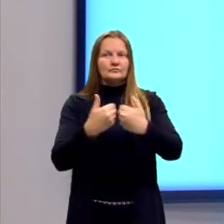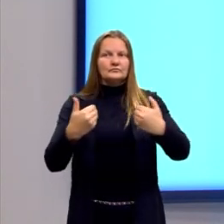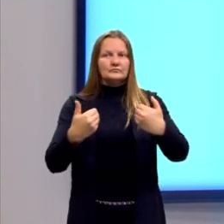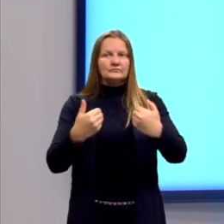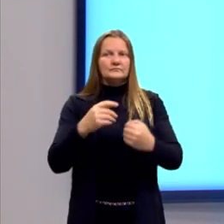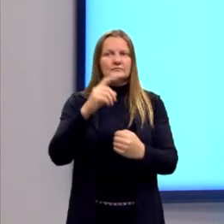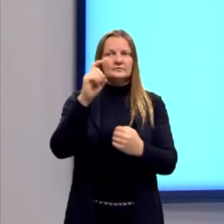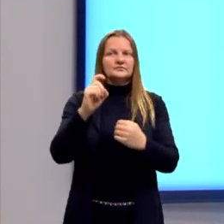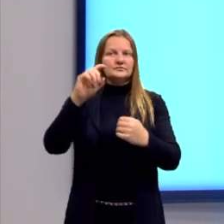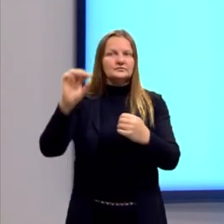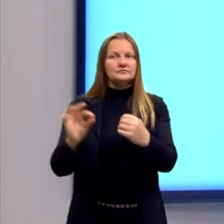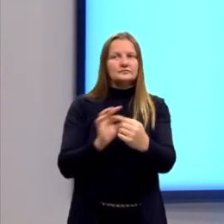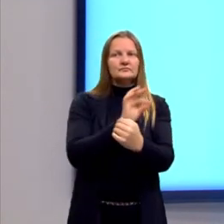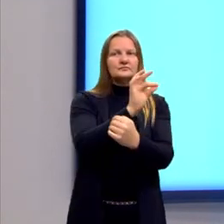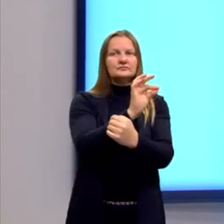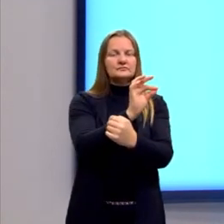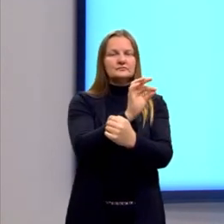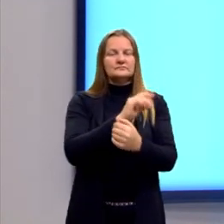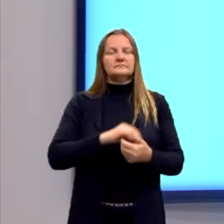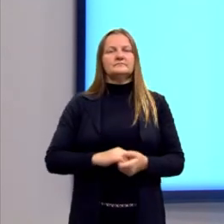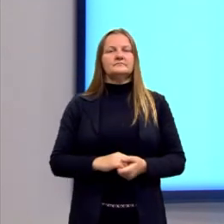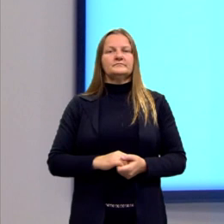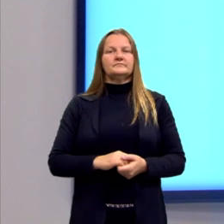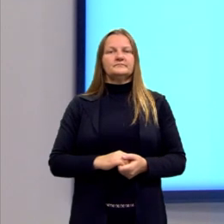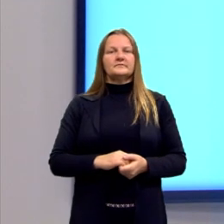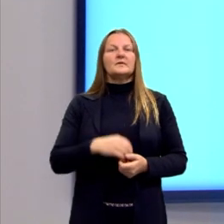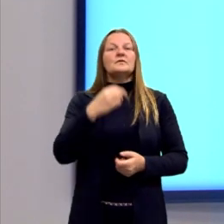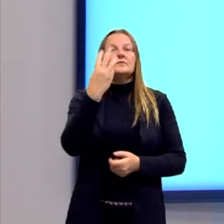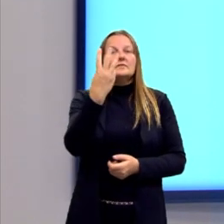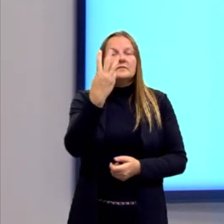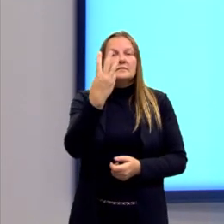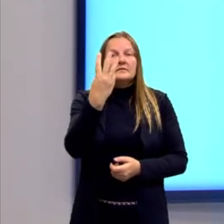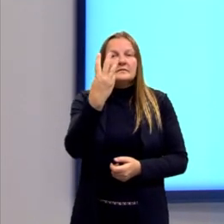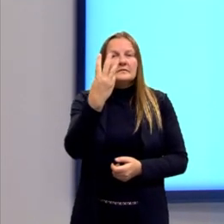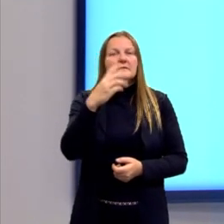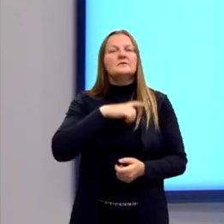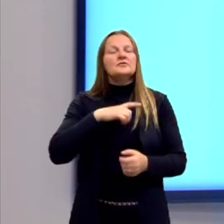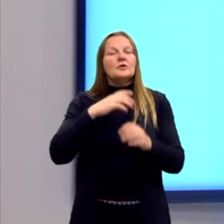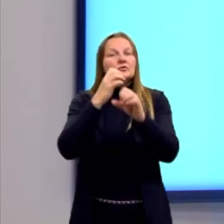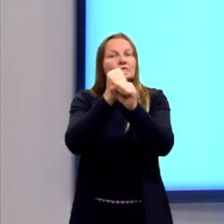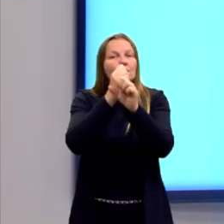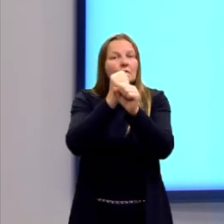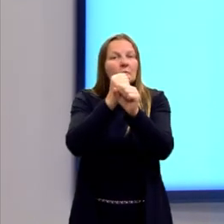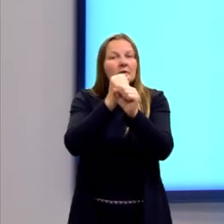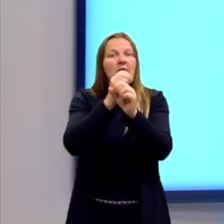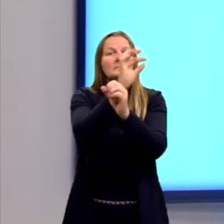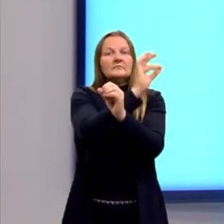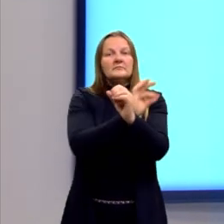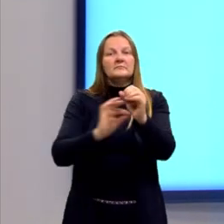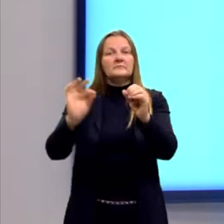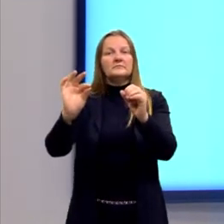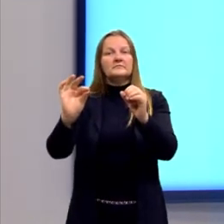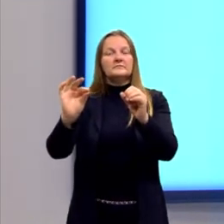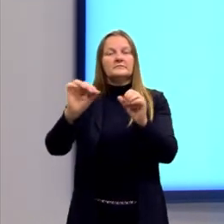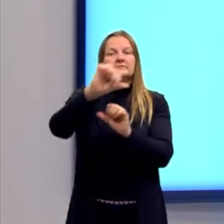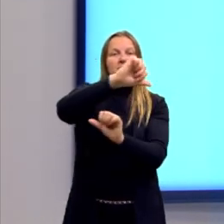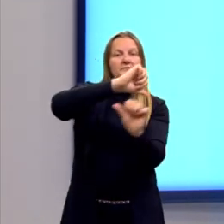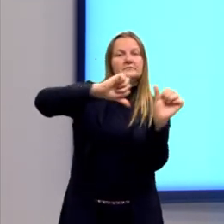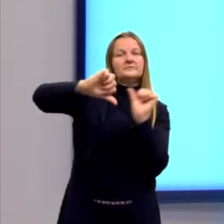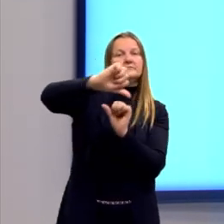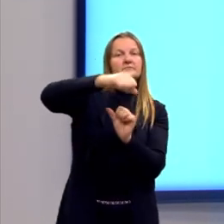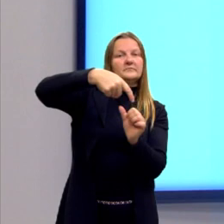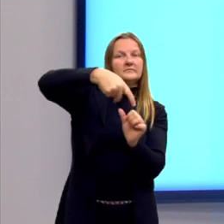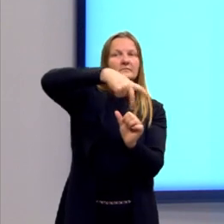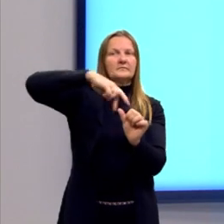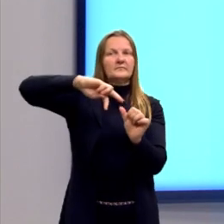x sozinho né em um dos lados da Igualdade o trecho ele tava aqui somando então nós utilizamos a operação